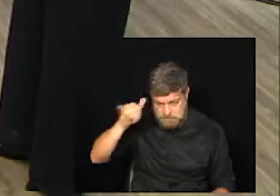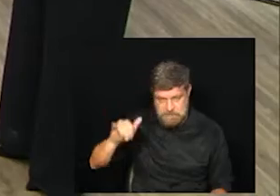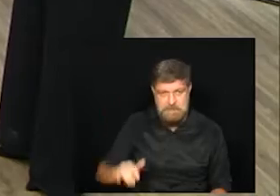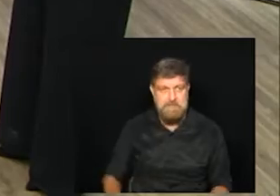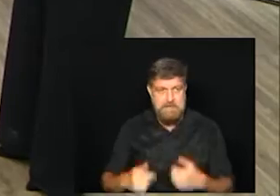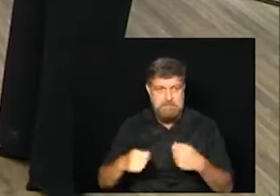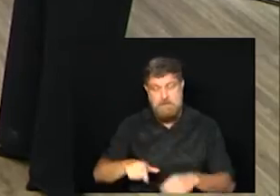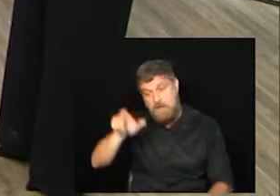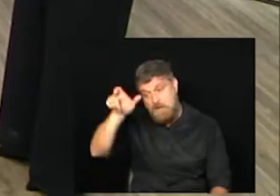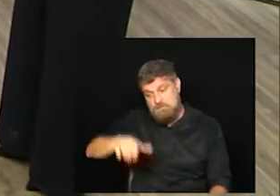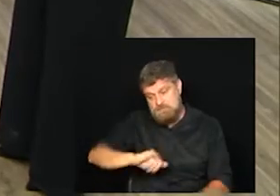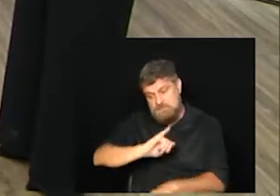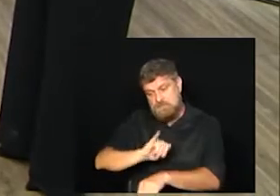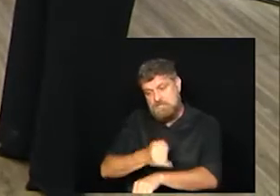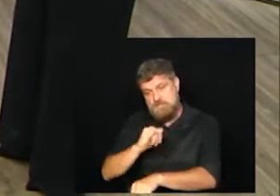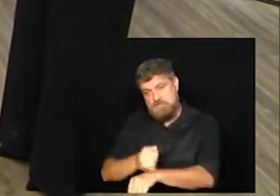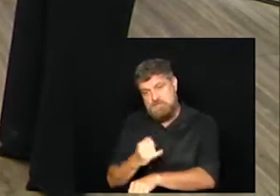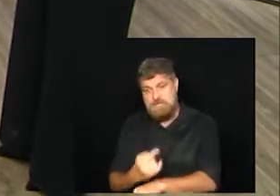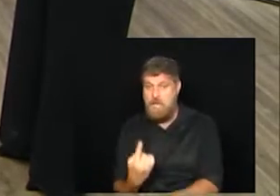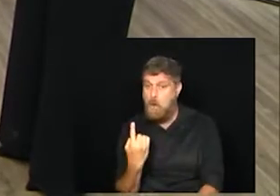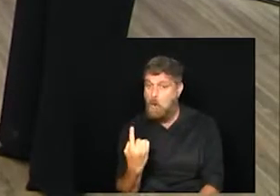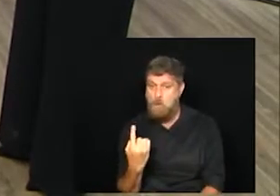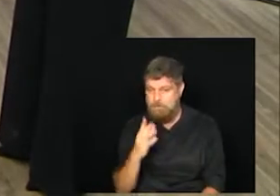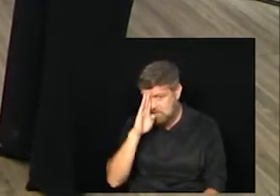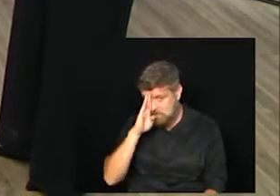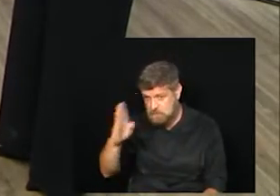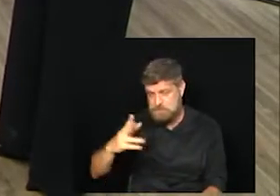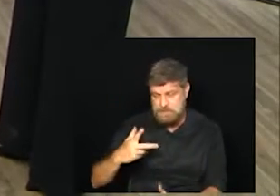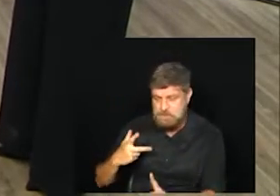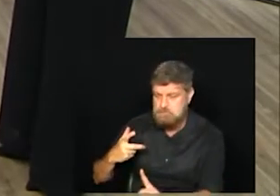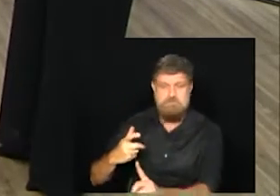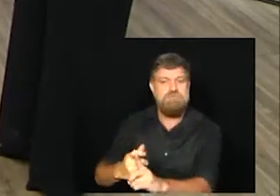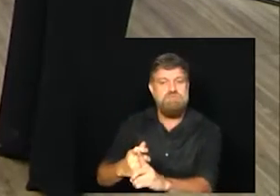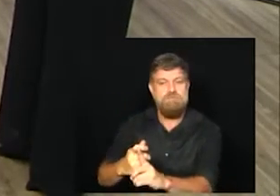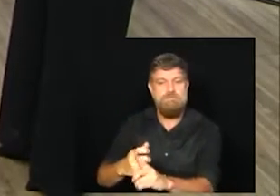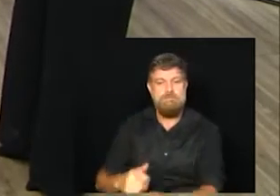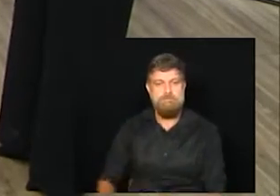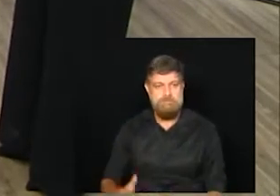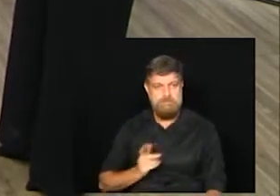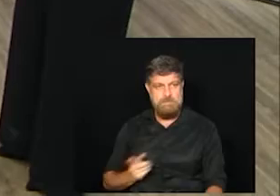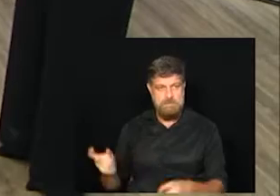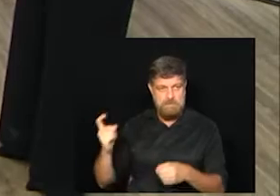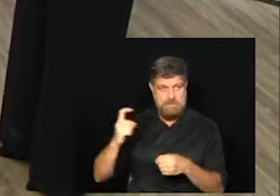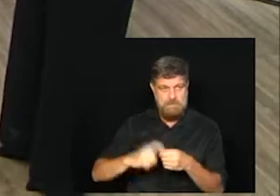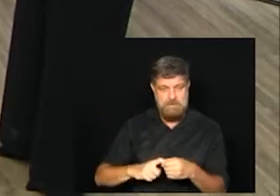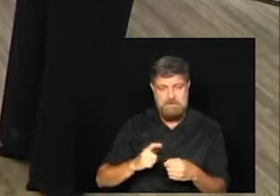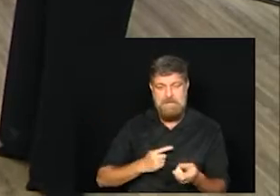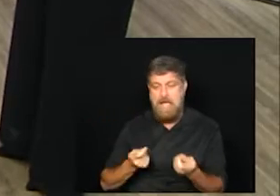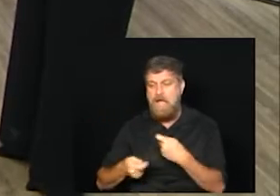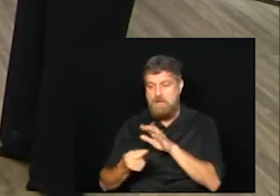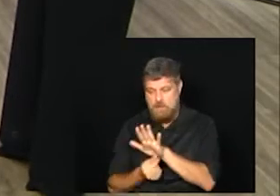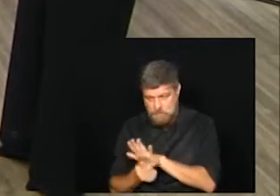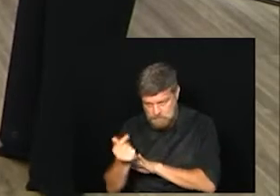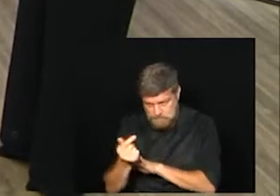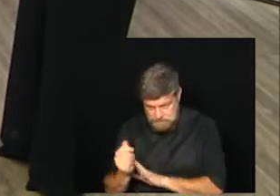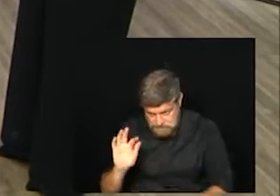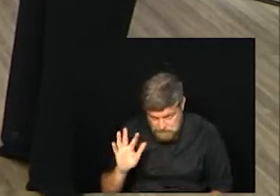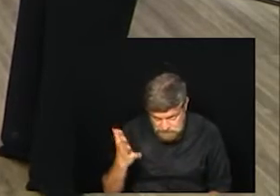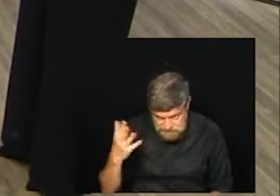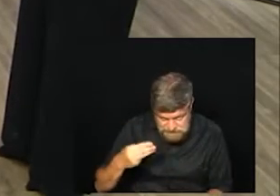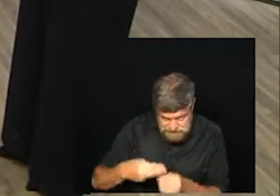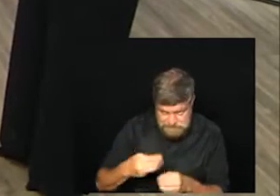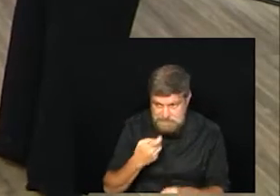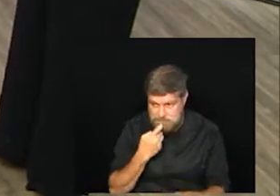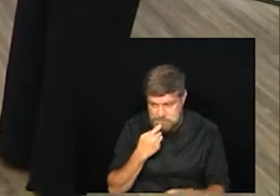a não ser que você tenha tomado a da Janssen, que aí é a dose única. Retomada da economia acontecendo em Minabreu, na